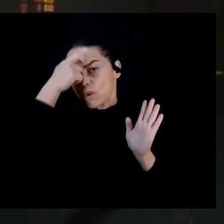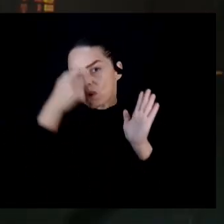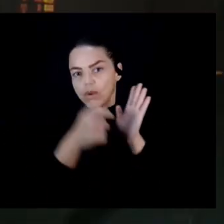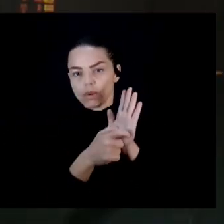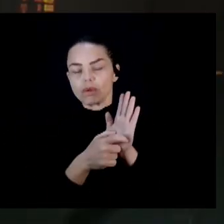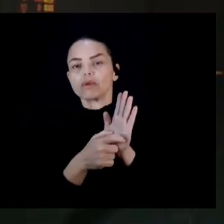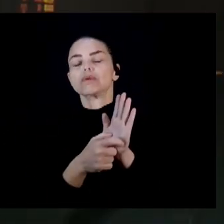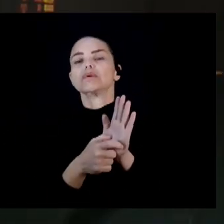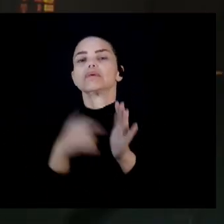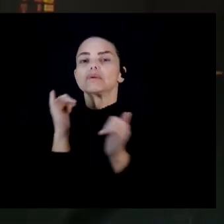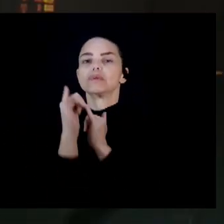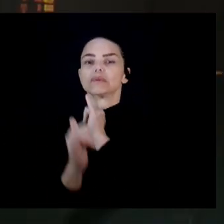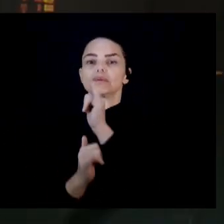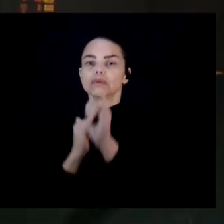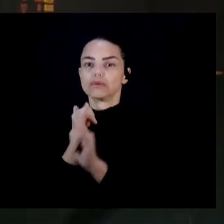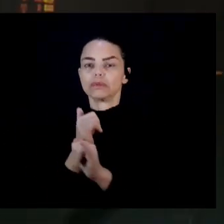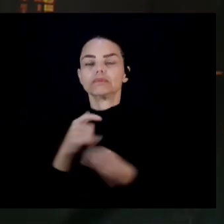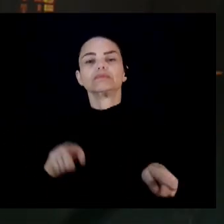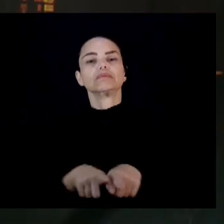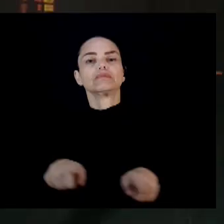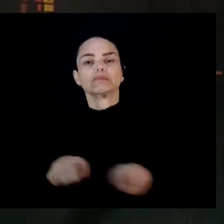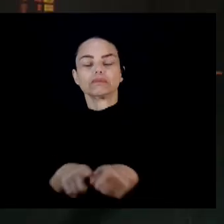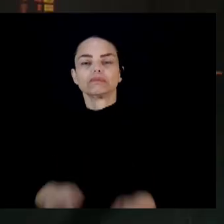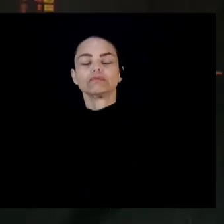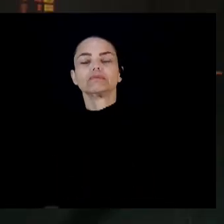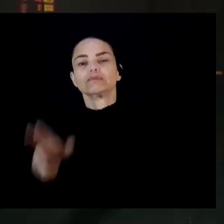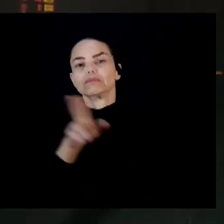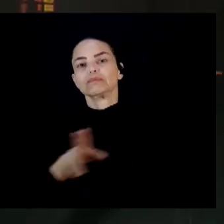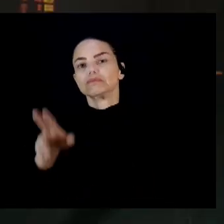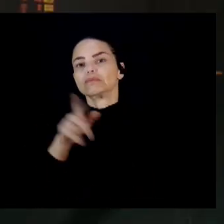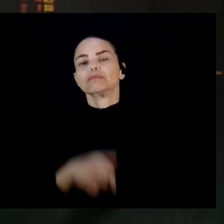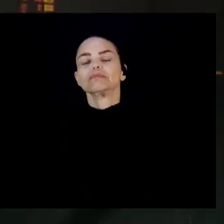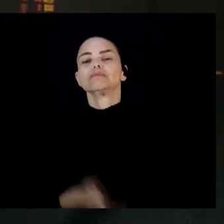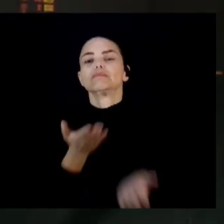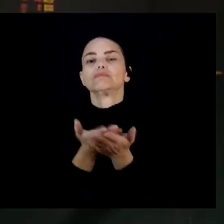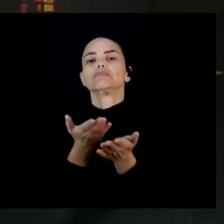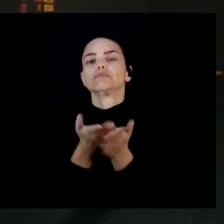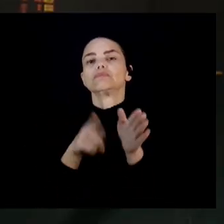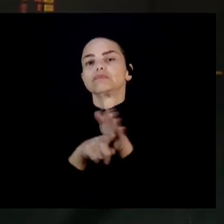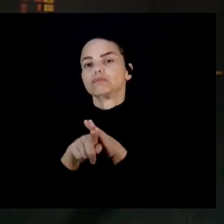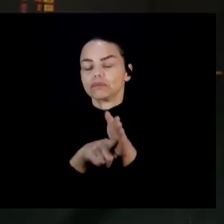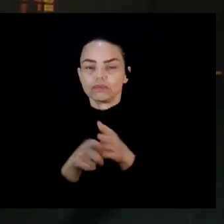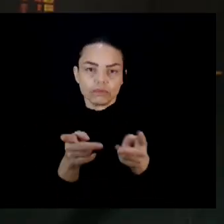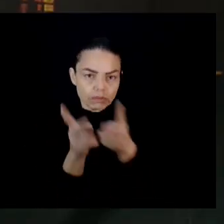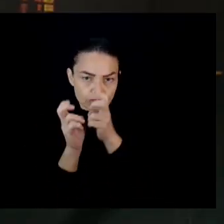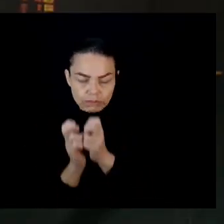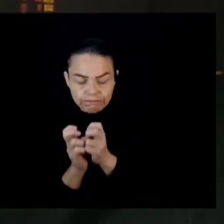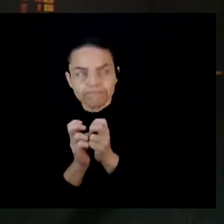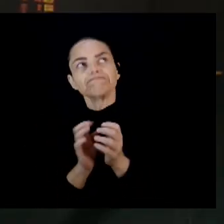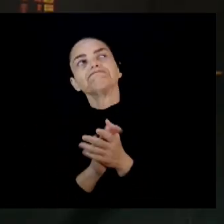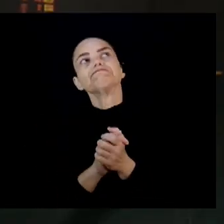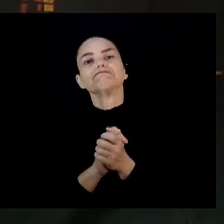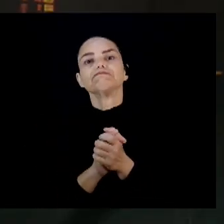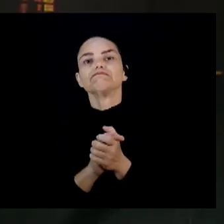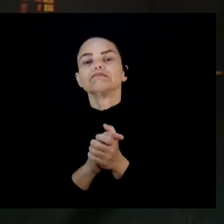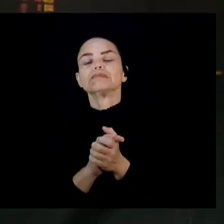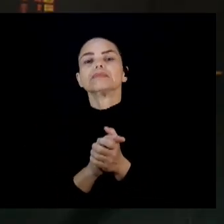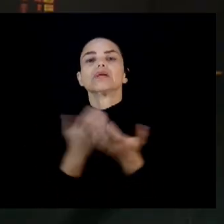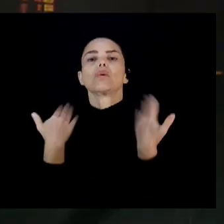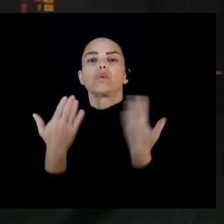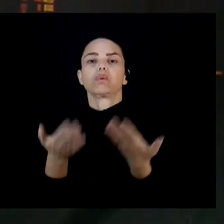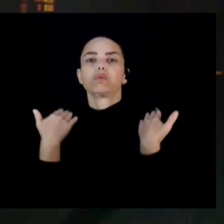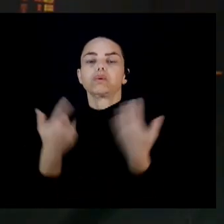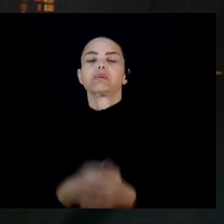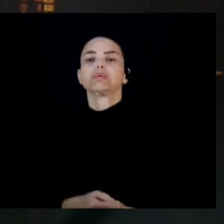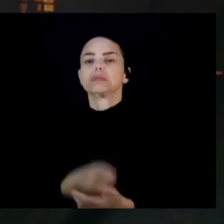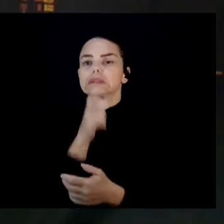das coisas também serão utilizadas nos estudos. E você, percebeu? Será que esquentou, esfriou aí para você? Olha,